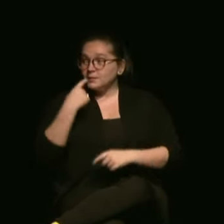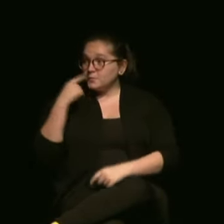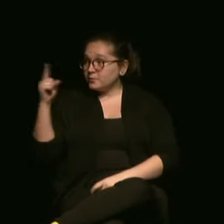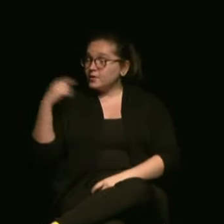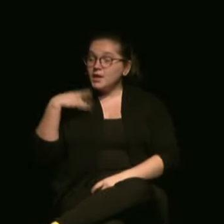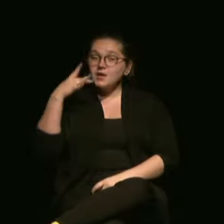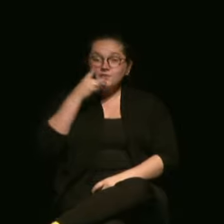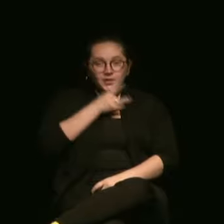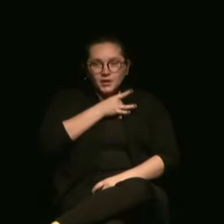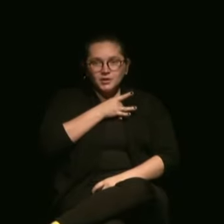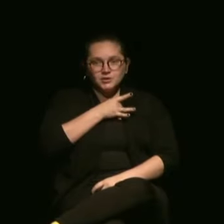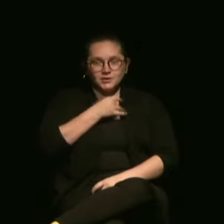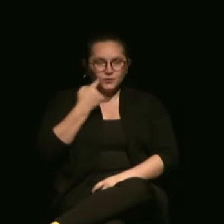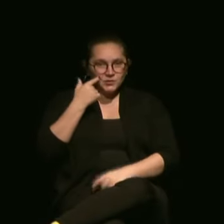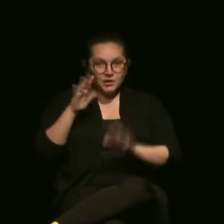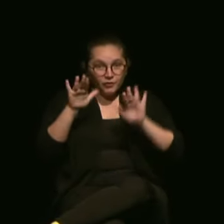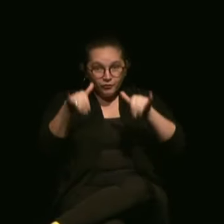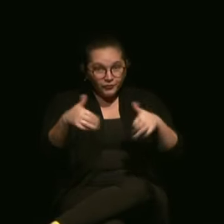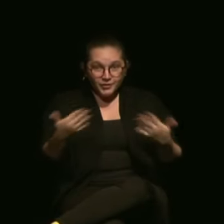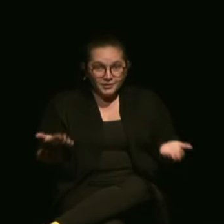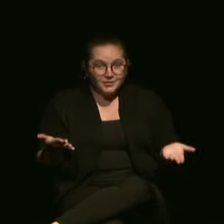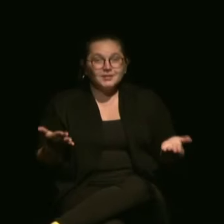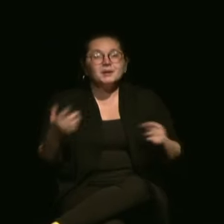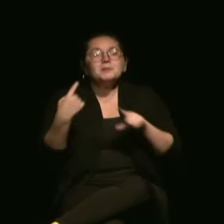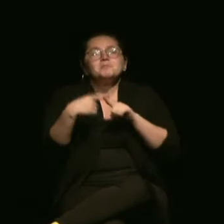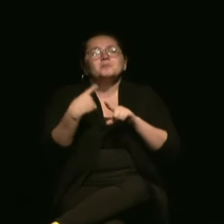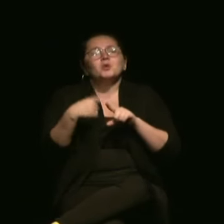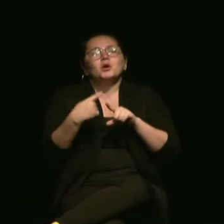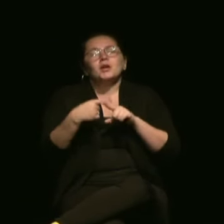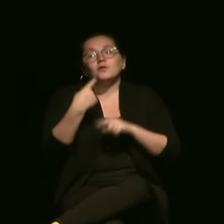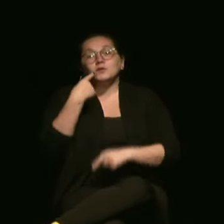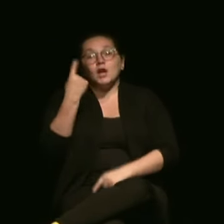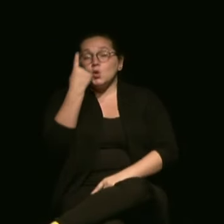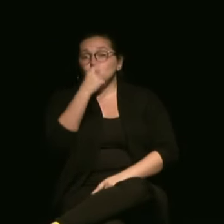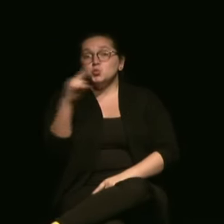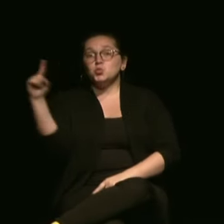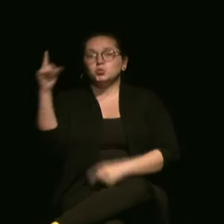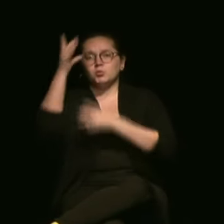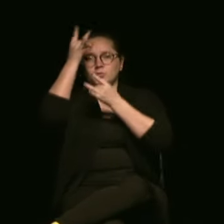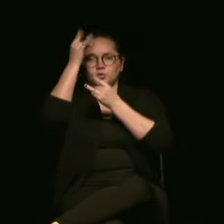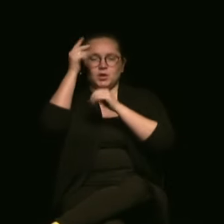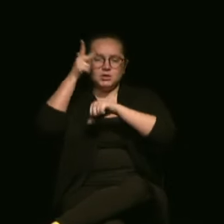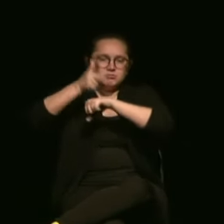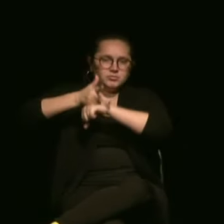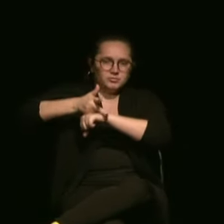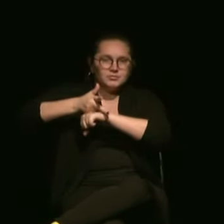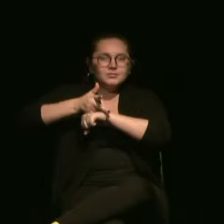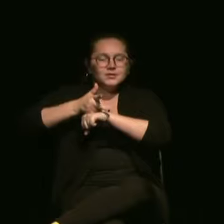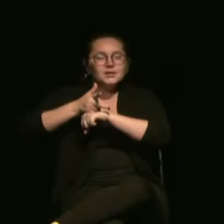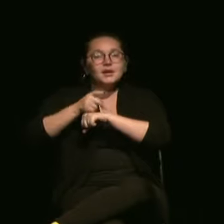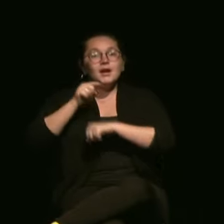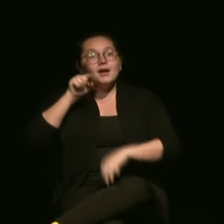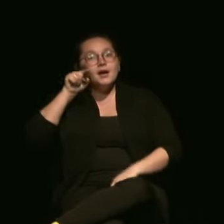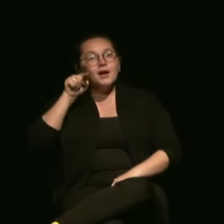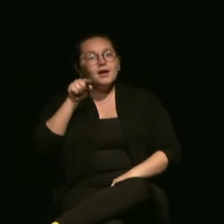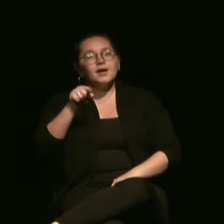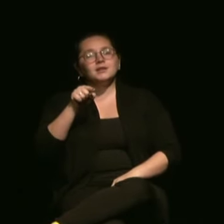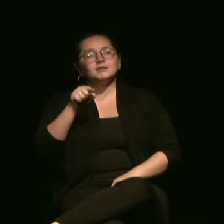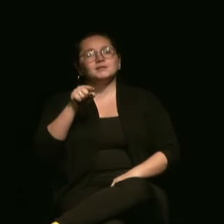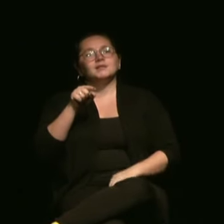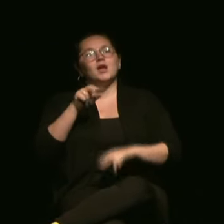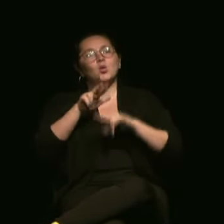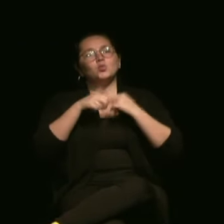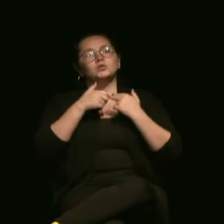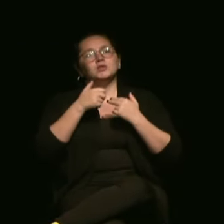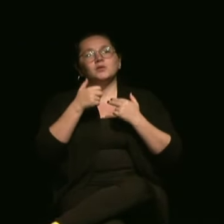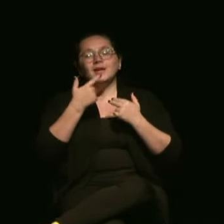é o final óbvio para um filme, né? Além do que, foi o último personagem filmado. E essa é uma das razões pelas quais